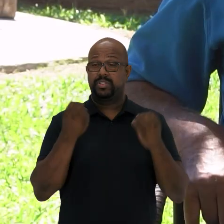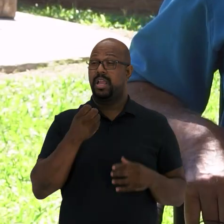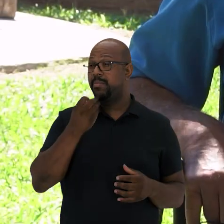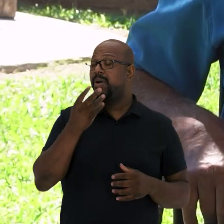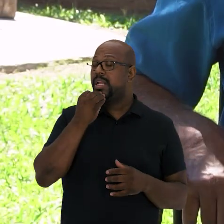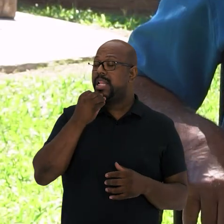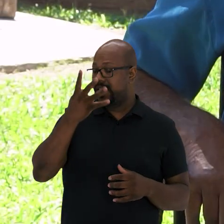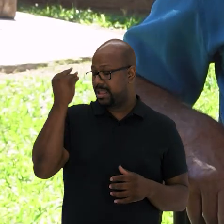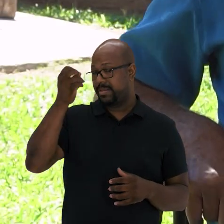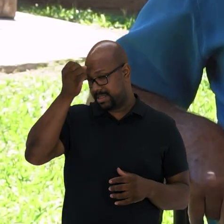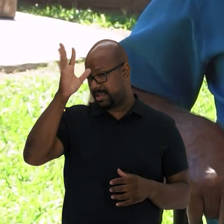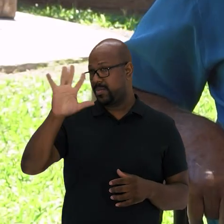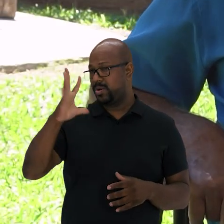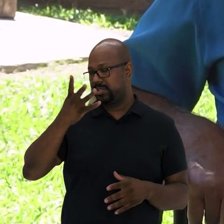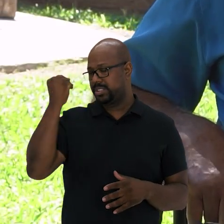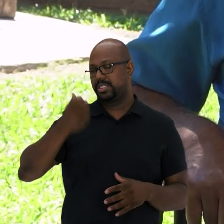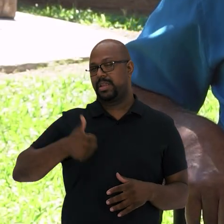Nem é bom lembrar muito.